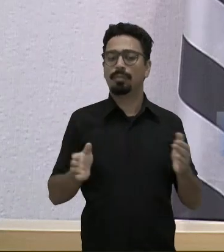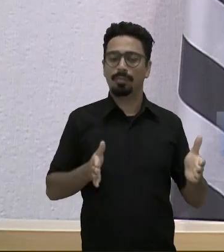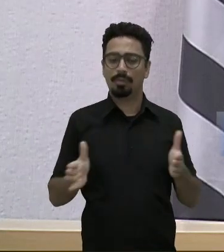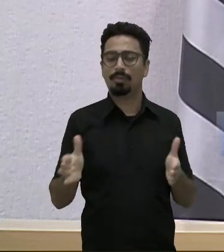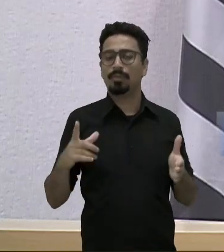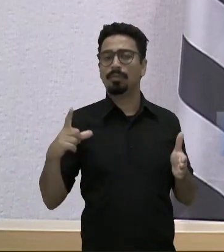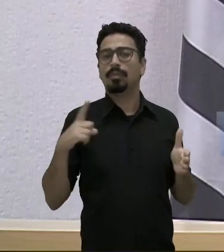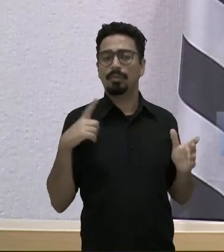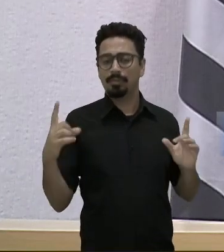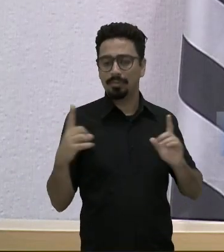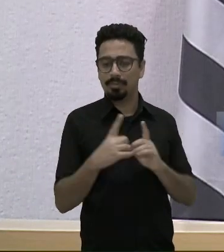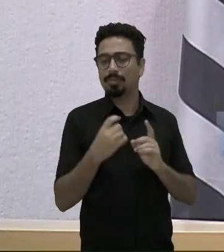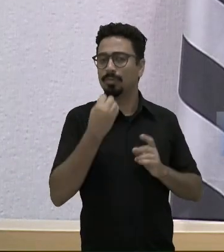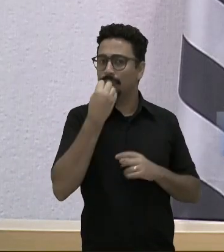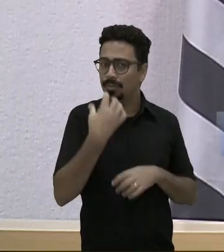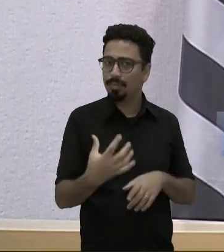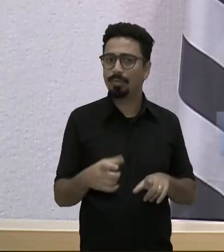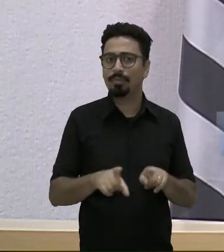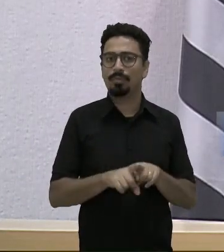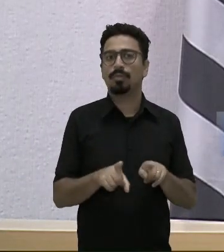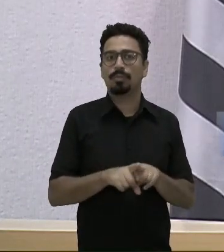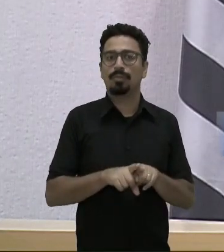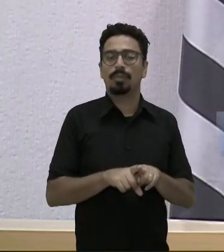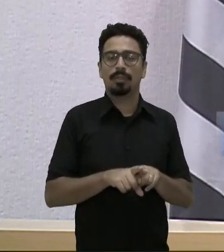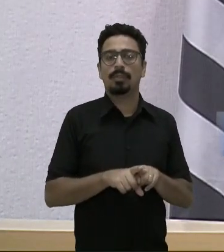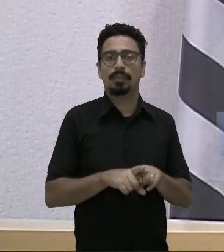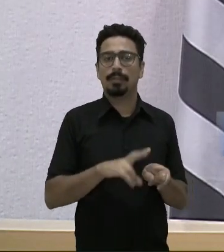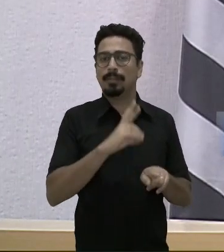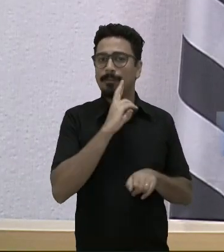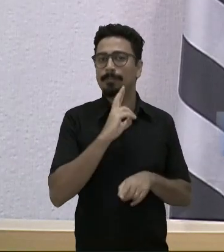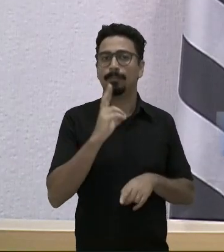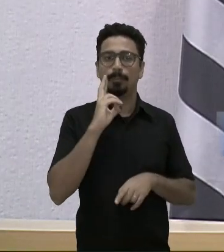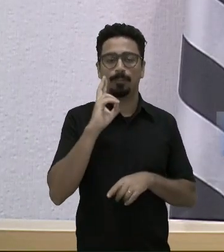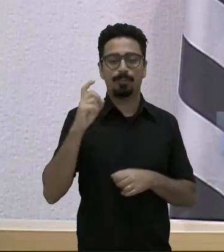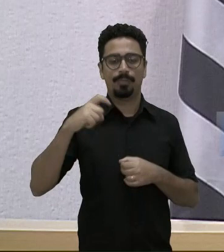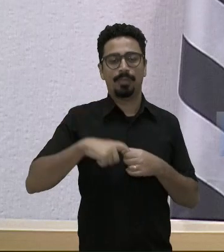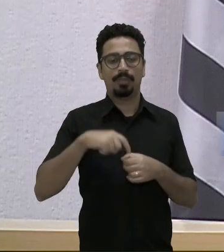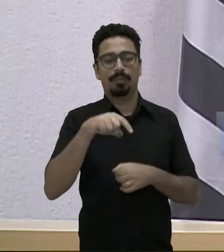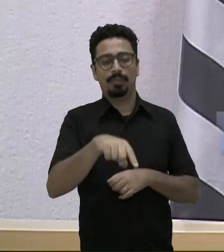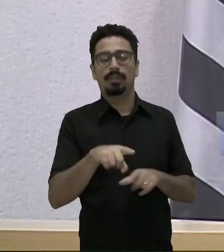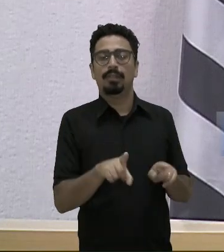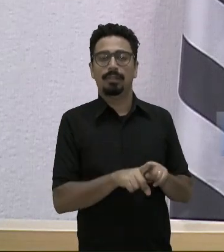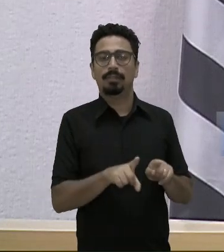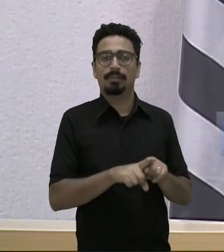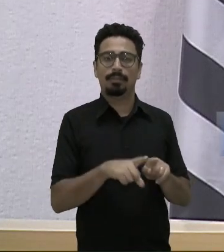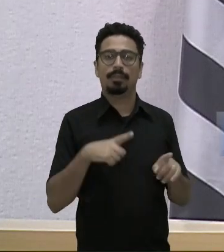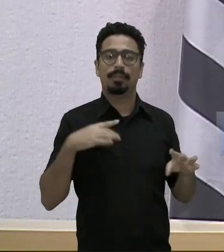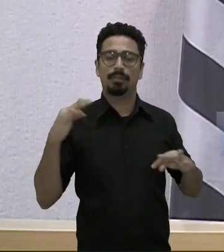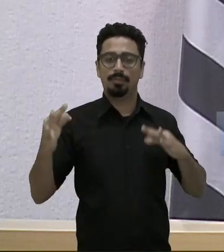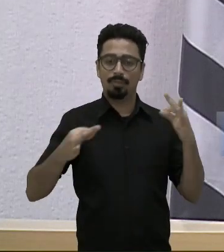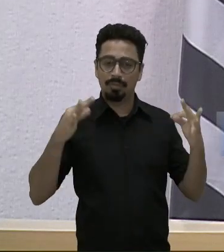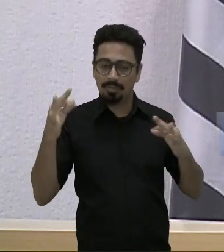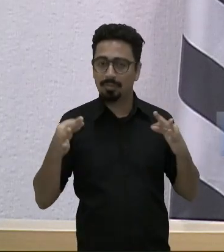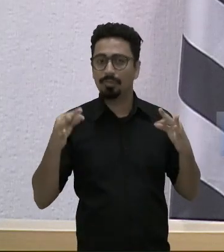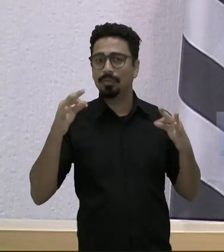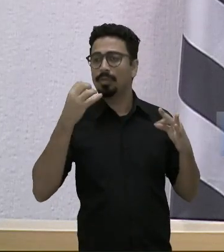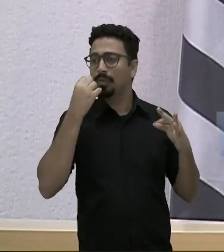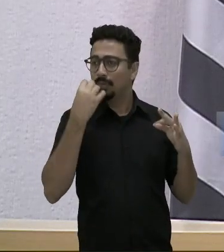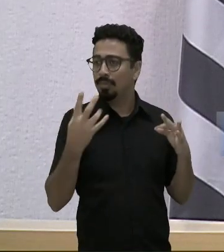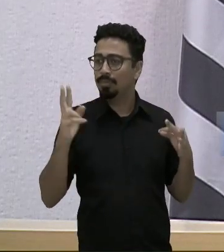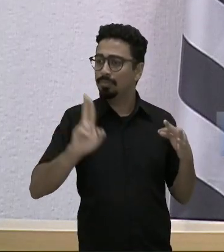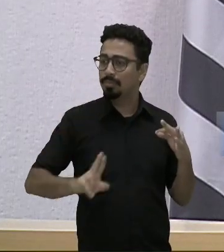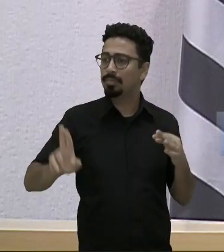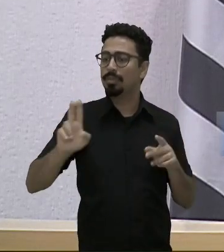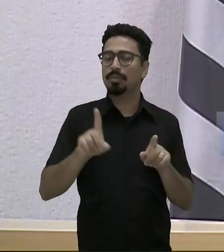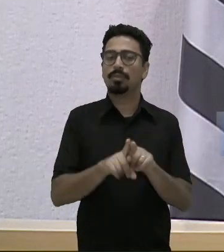bem atendido no hotel, for bem atendido naquele restaurante. O cliente, ele volta ali. Então, que o turismo de Taubaté possa ser mais explorado